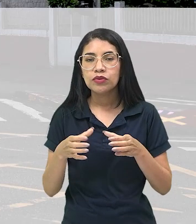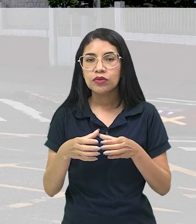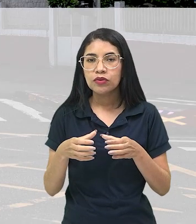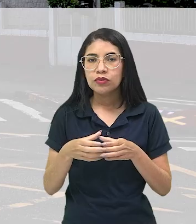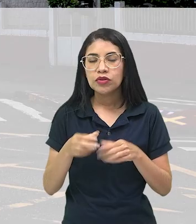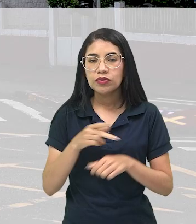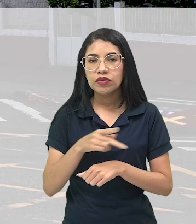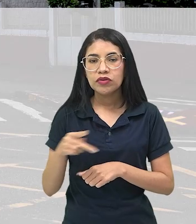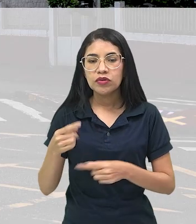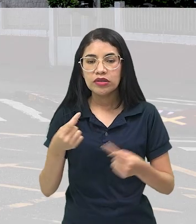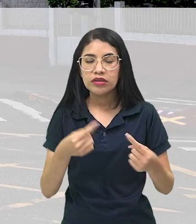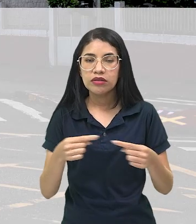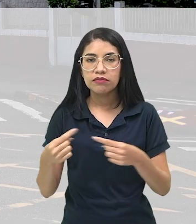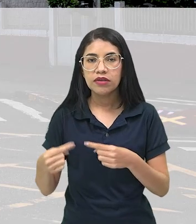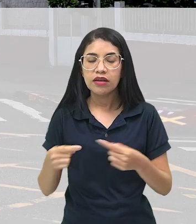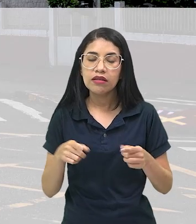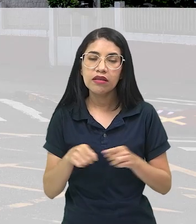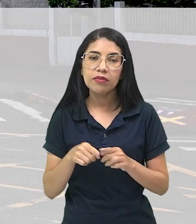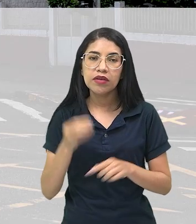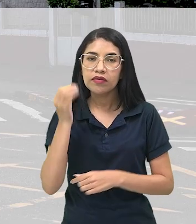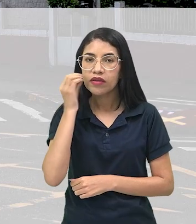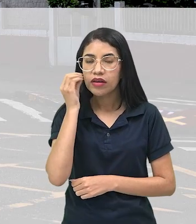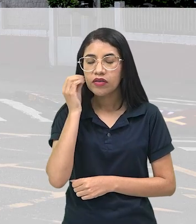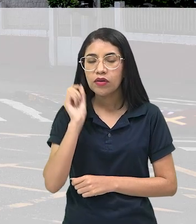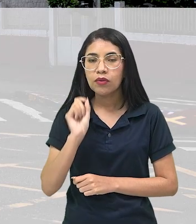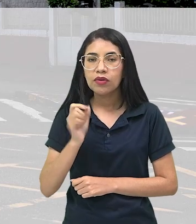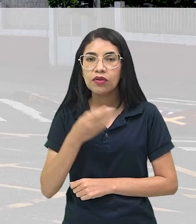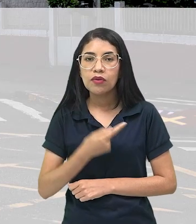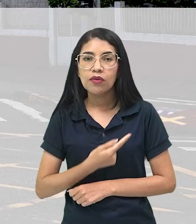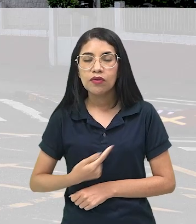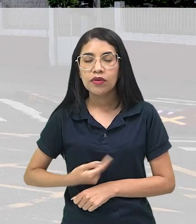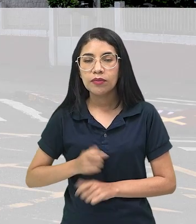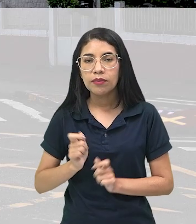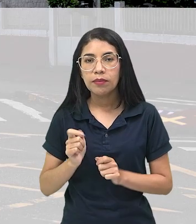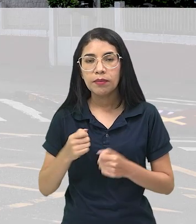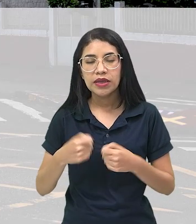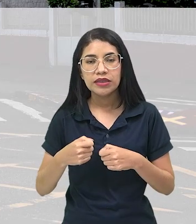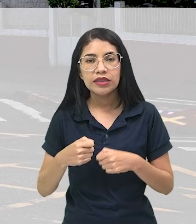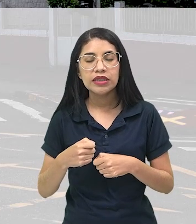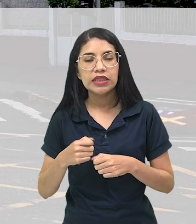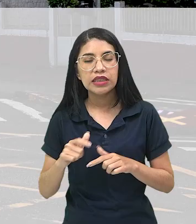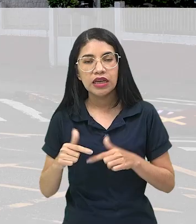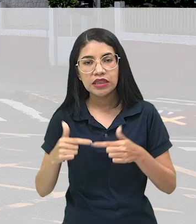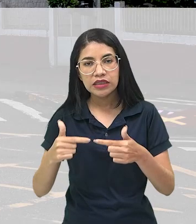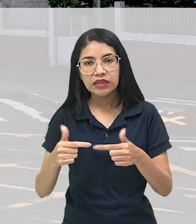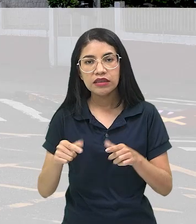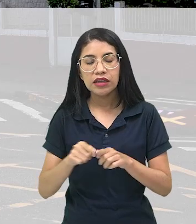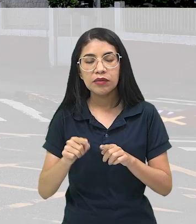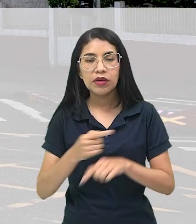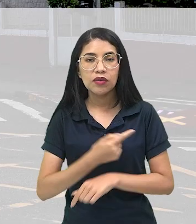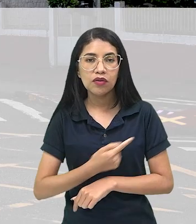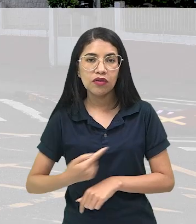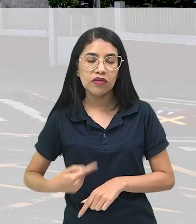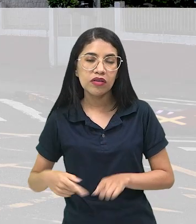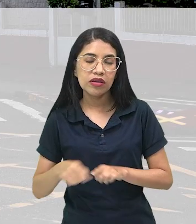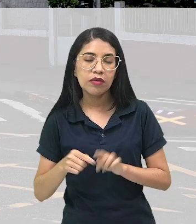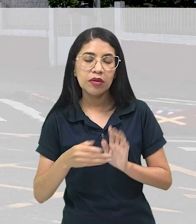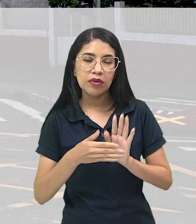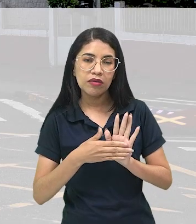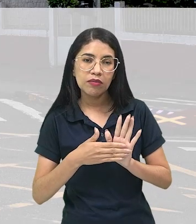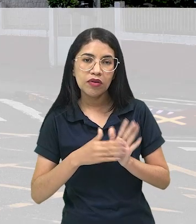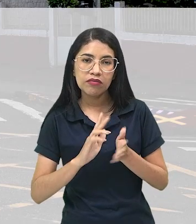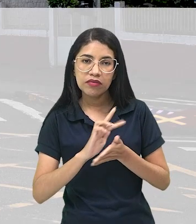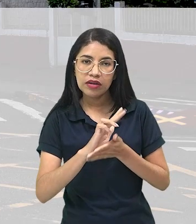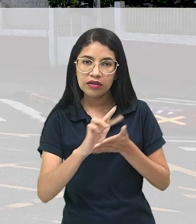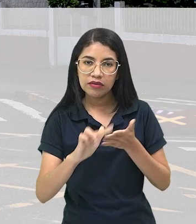juntam, discutem, né, verificam ali o que o governo deveria fazer, e o governo, por outro lado, vê o que dá para